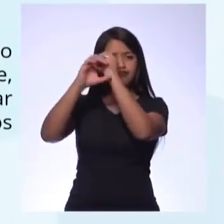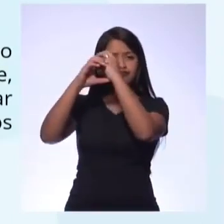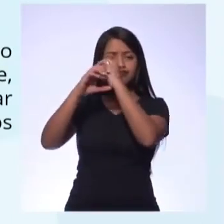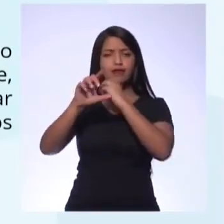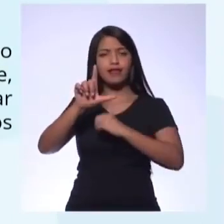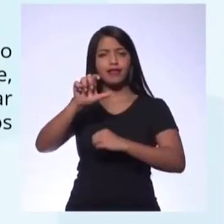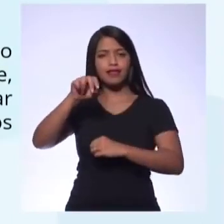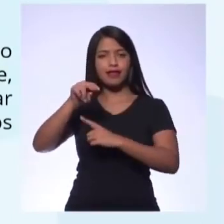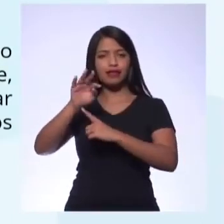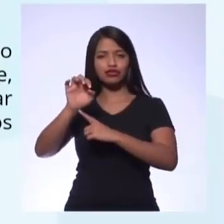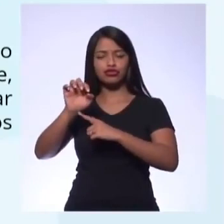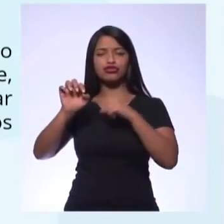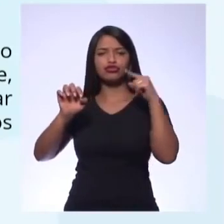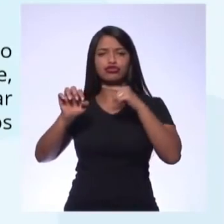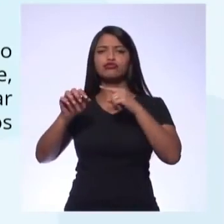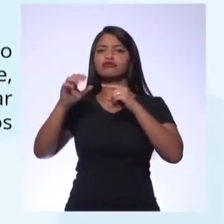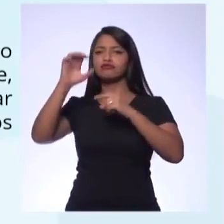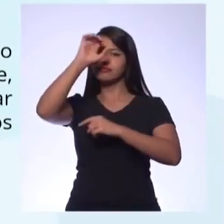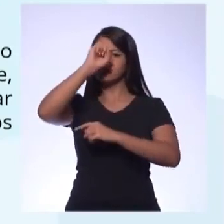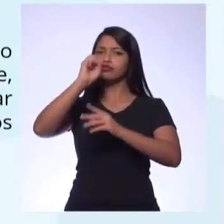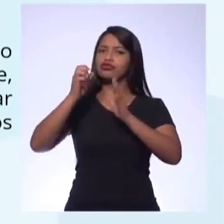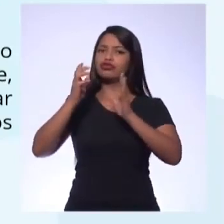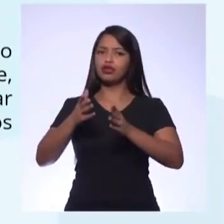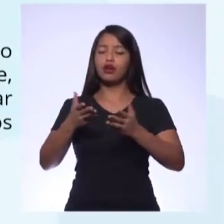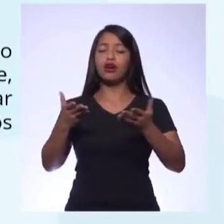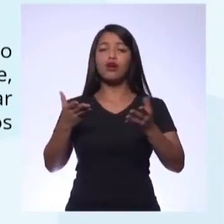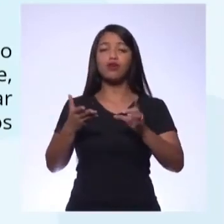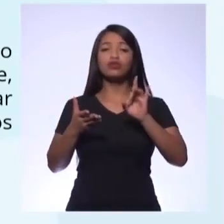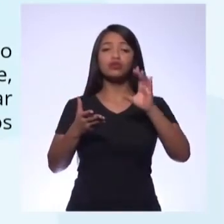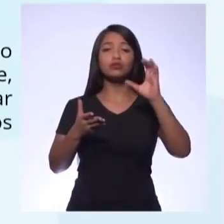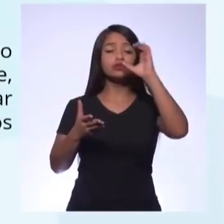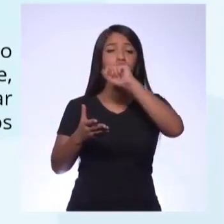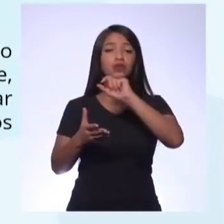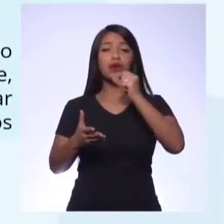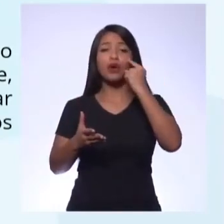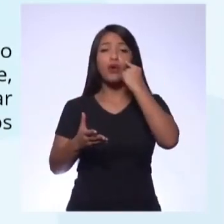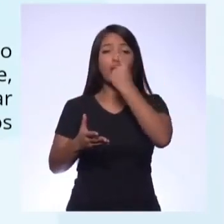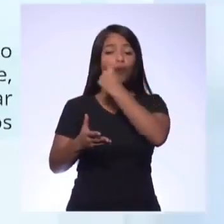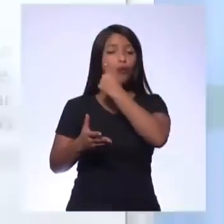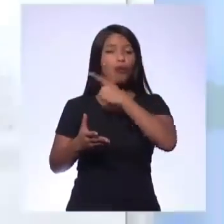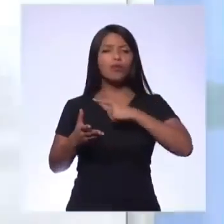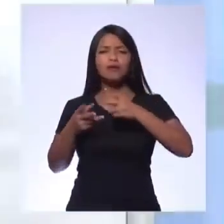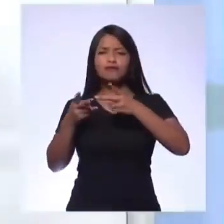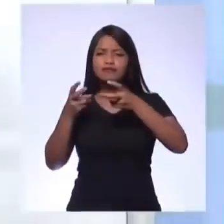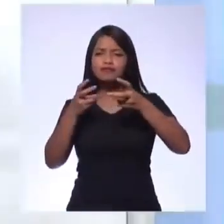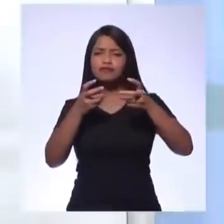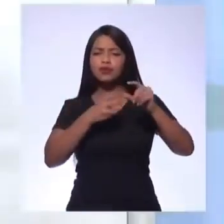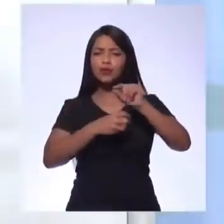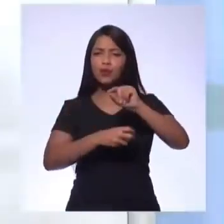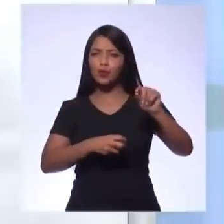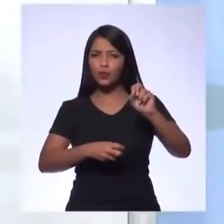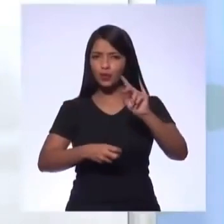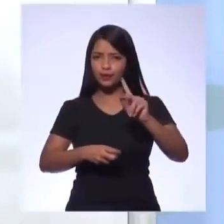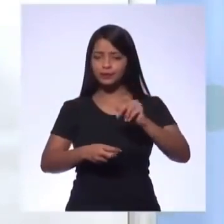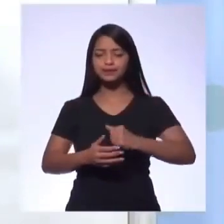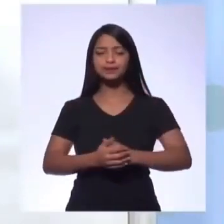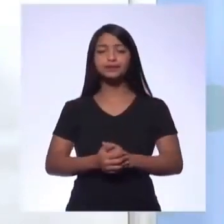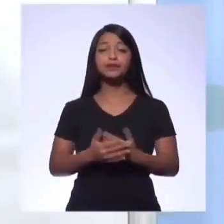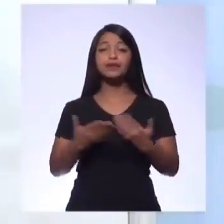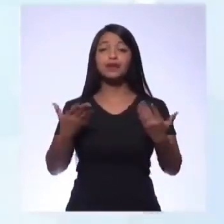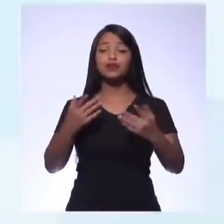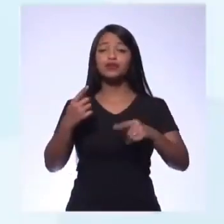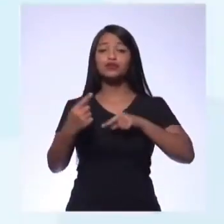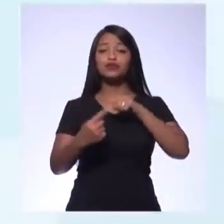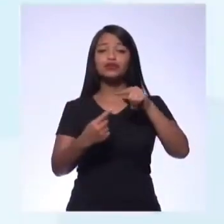vai ficar só com a primeira parte, que é do funcionamento, na verdade, das percepções do olho humano, tá legal? Qual que é o objetivo da aula, então?